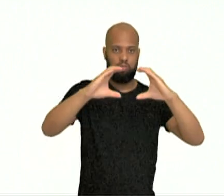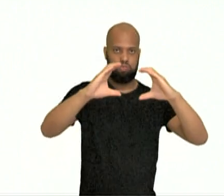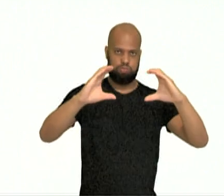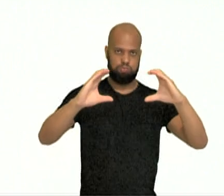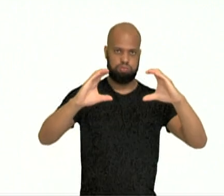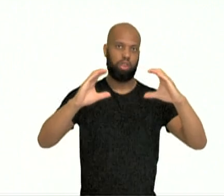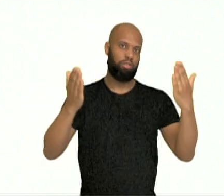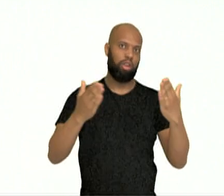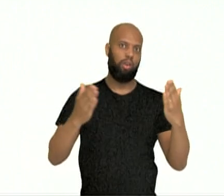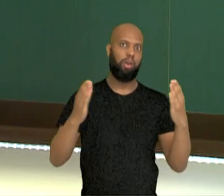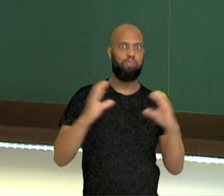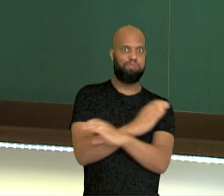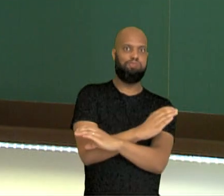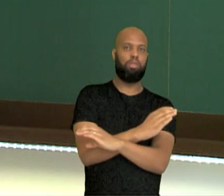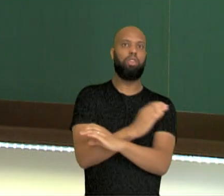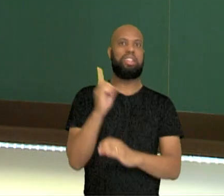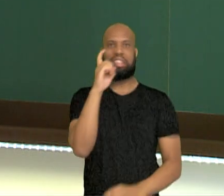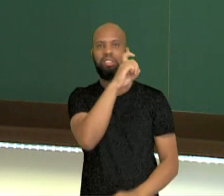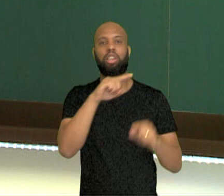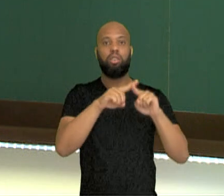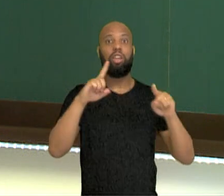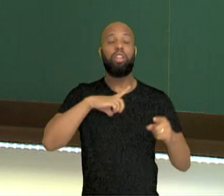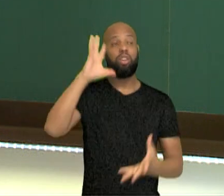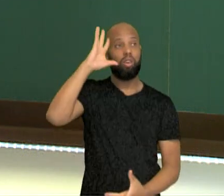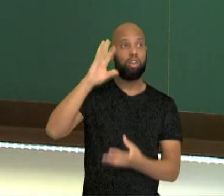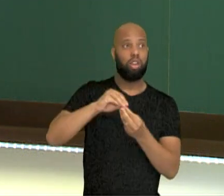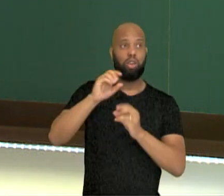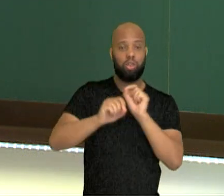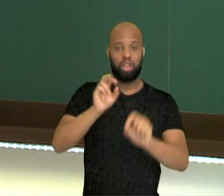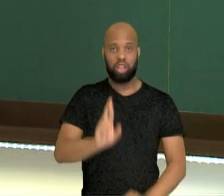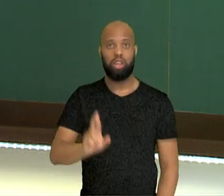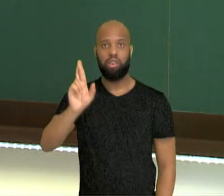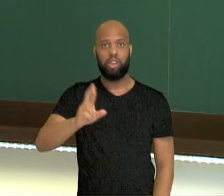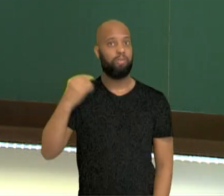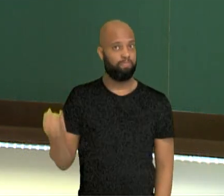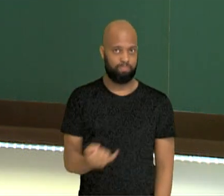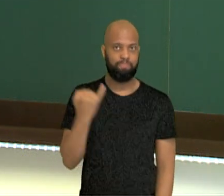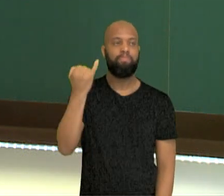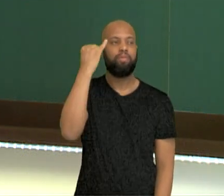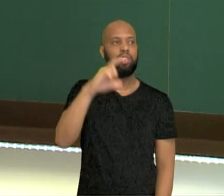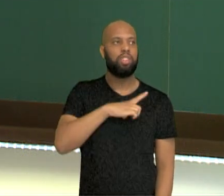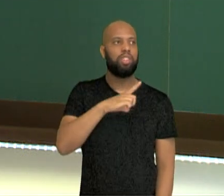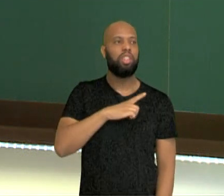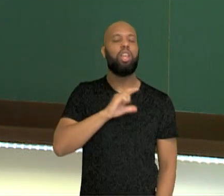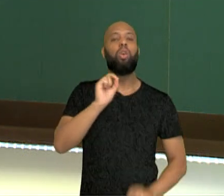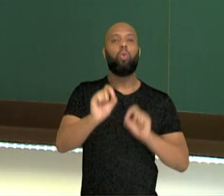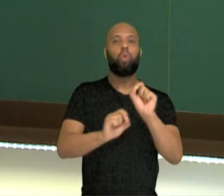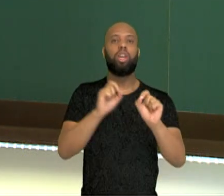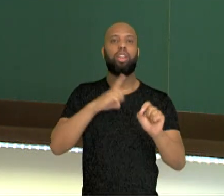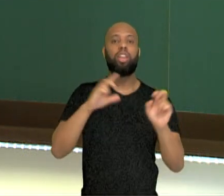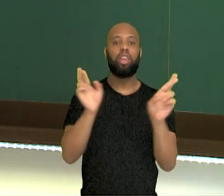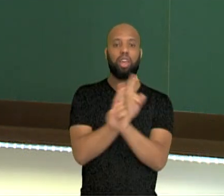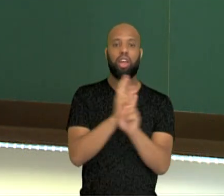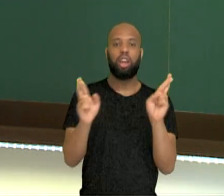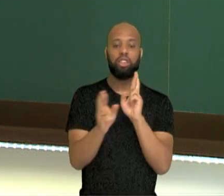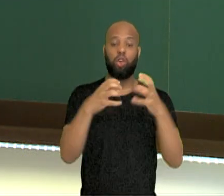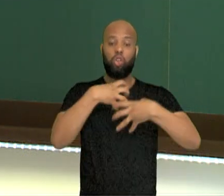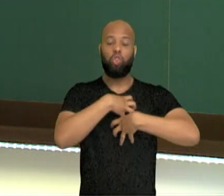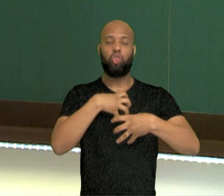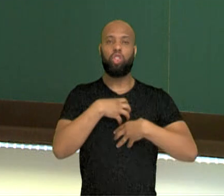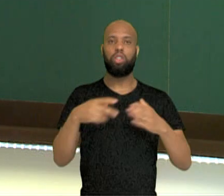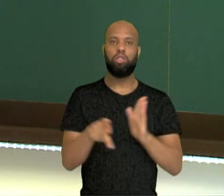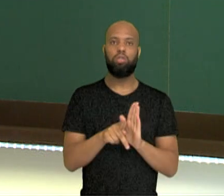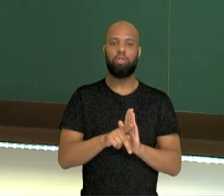tanto complexa, mas o que a gente tem que entender é que ela está representando algo muito importante, né? Ela está sendo relacionada ao comportamento das